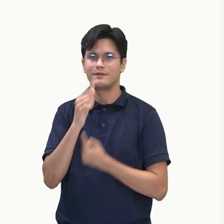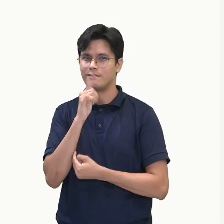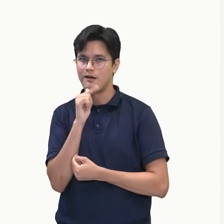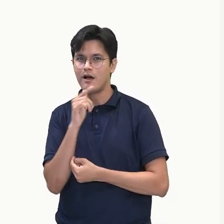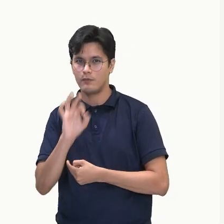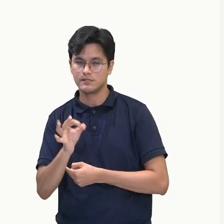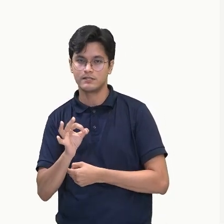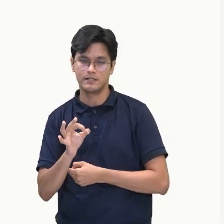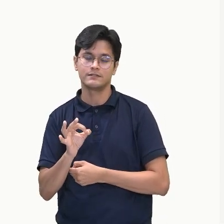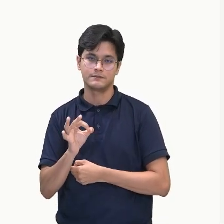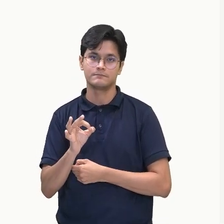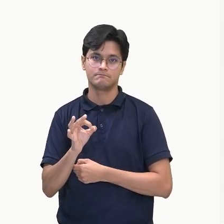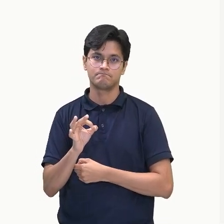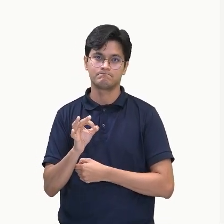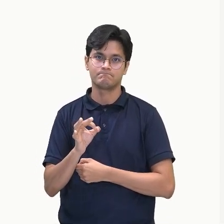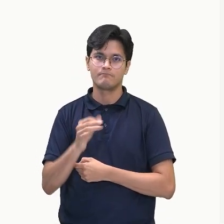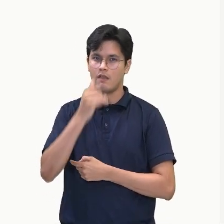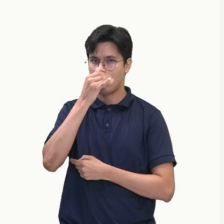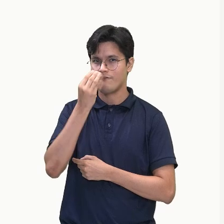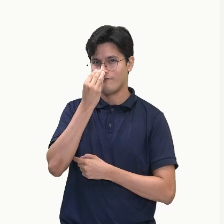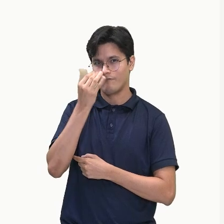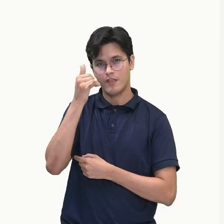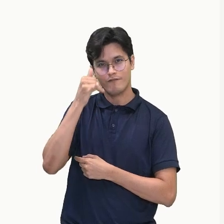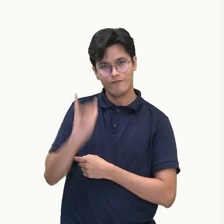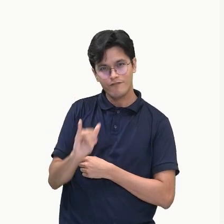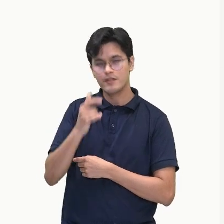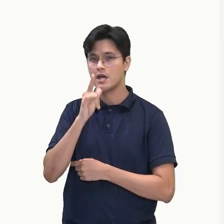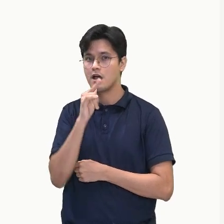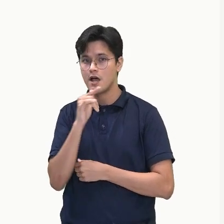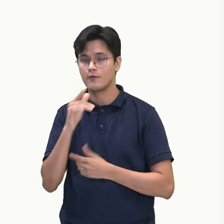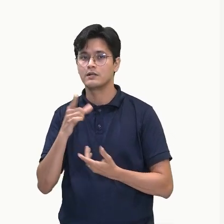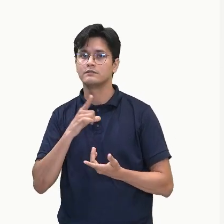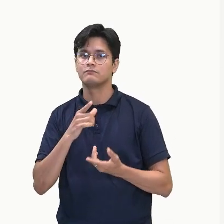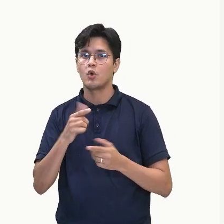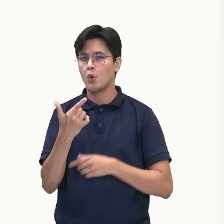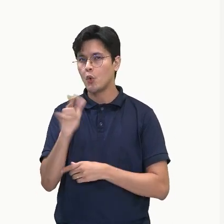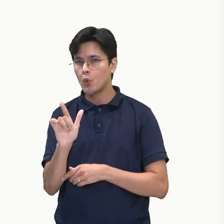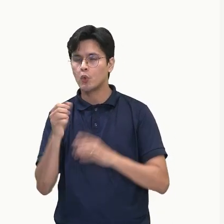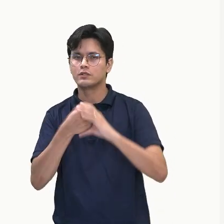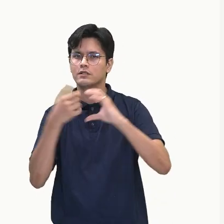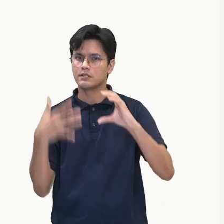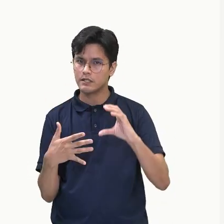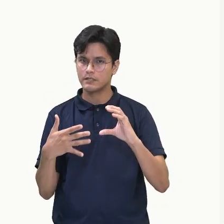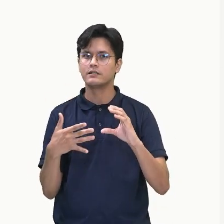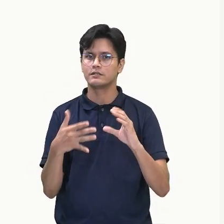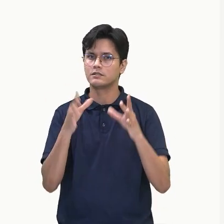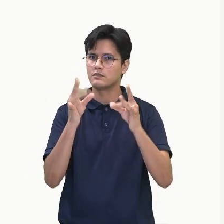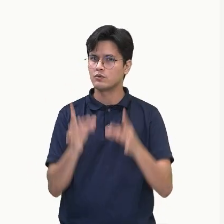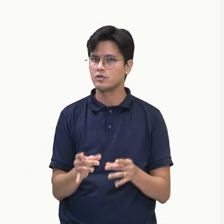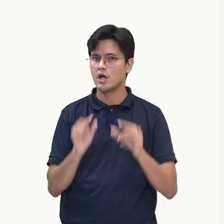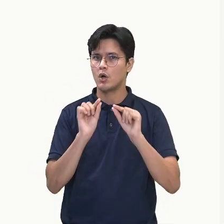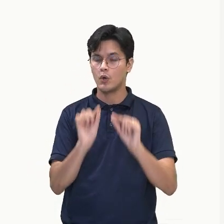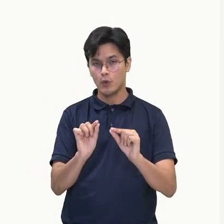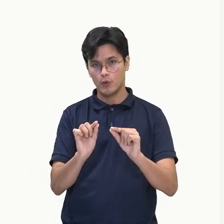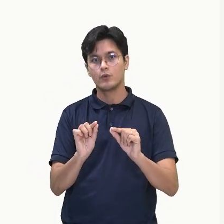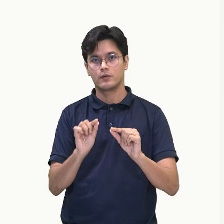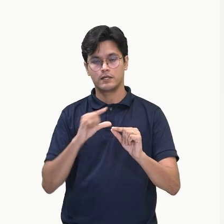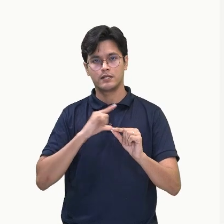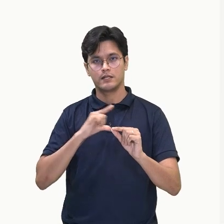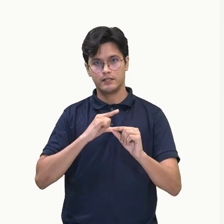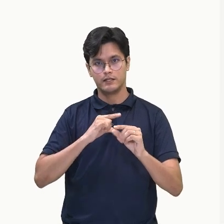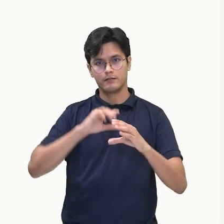água. Dando uma característica bem peculiar para a membrana plasmática, dela ser formada por essa